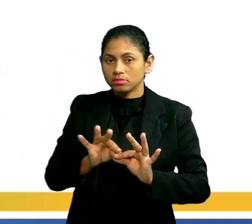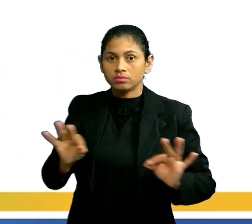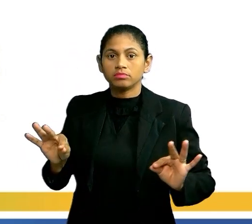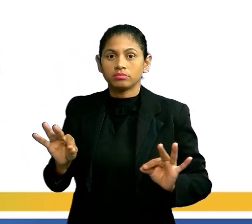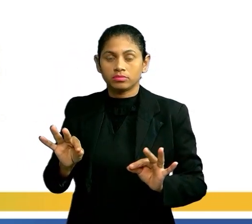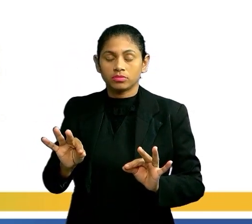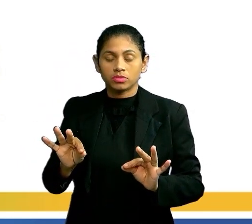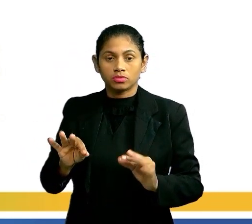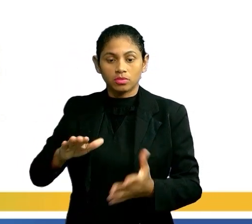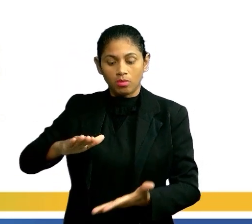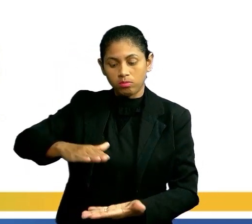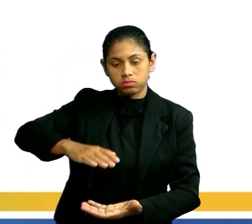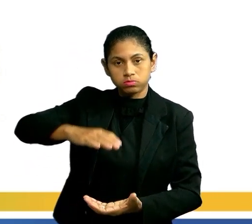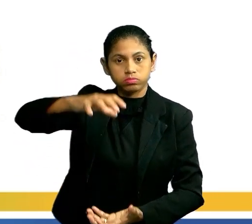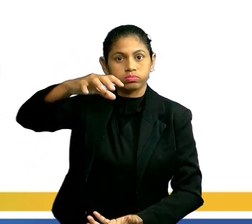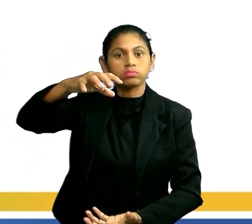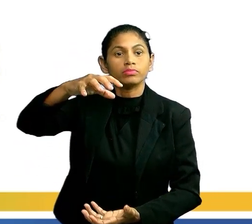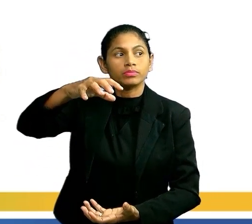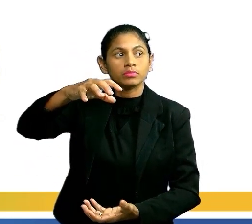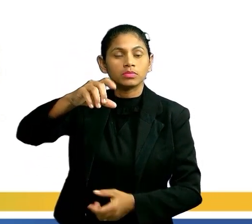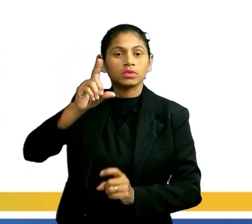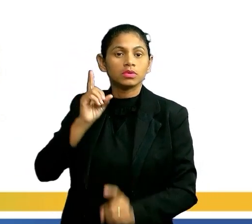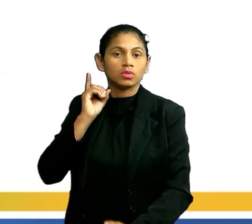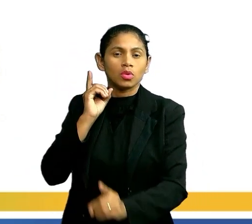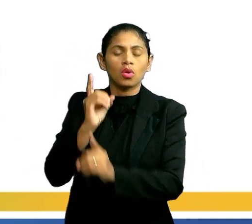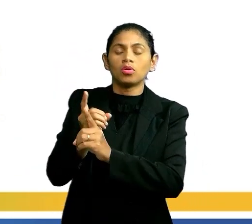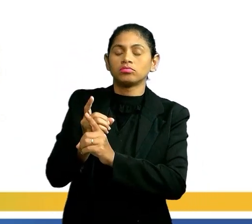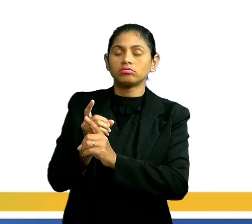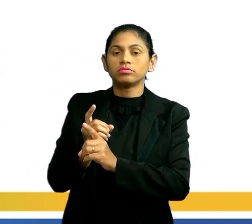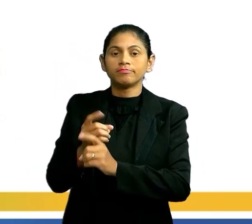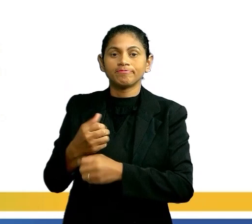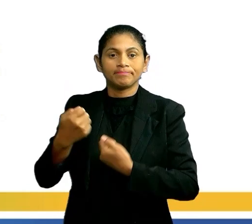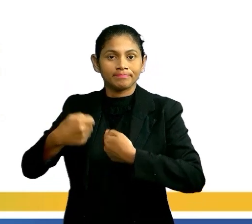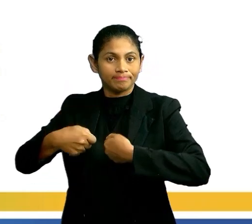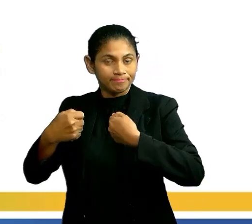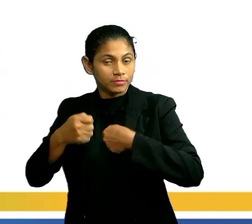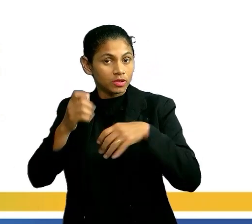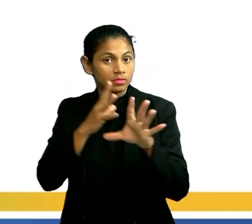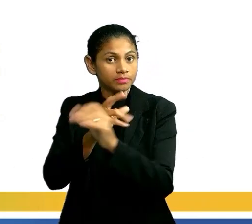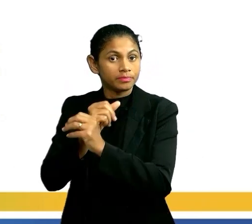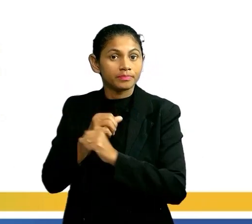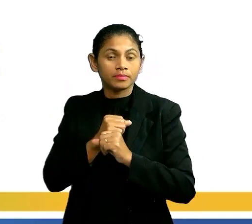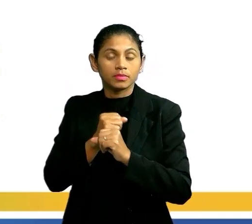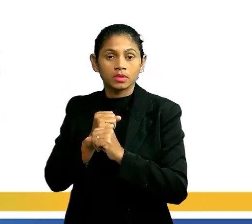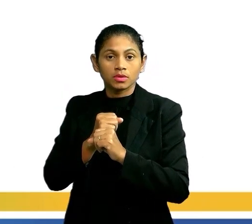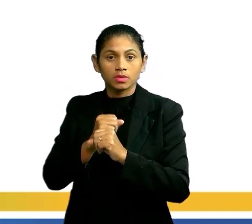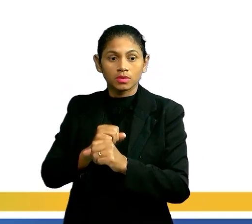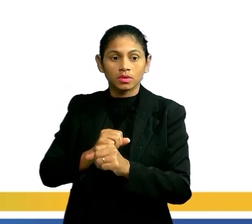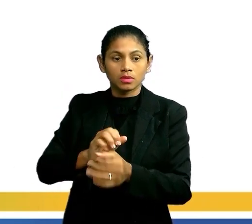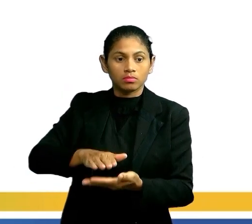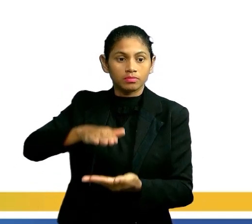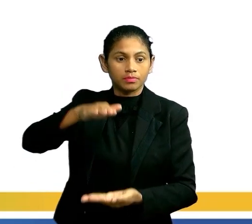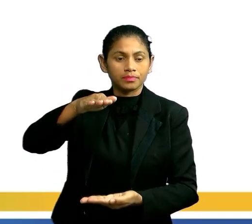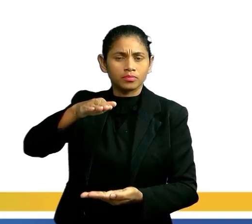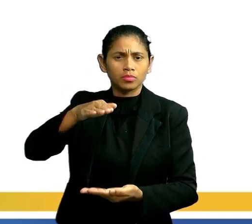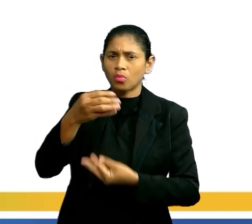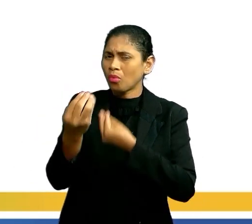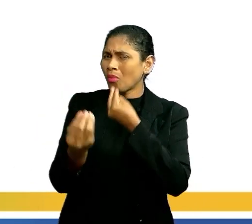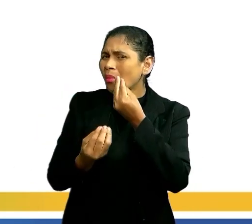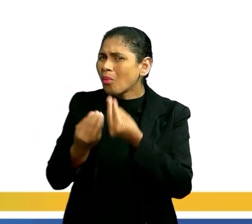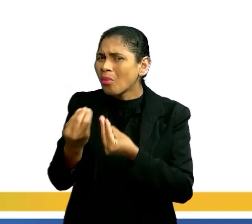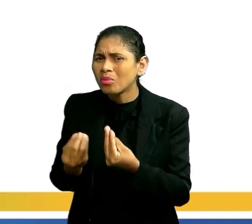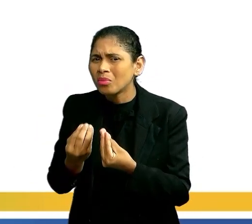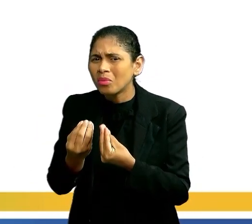do cilindro. Para encontrar essa medida, pode-se calcular a distância entre os dois planos que o contêm. Como assim,